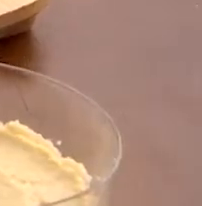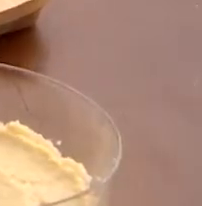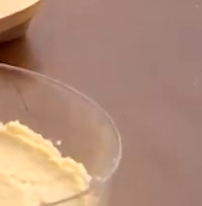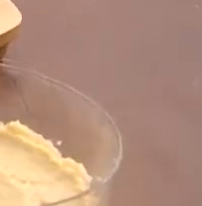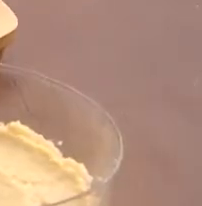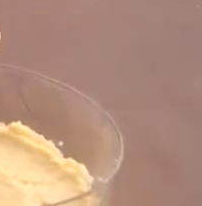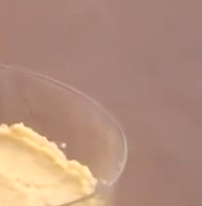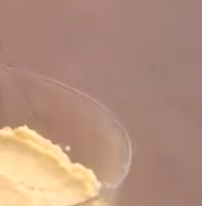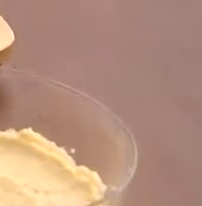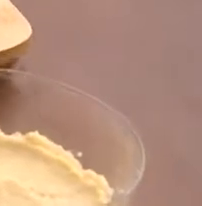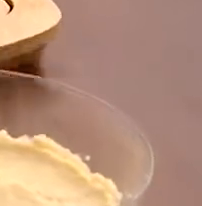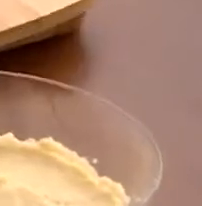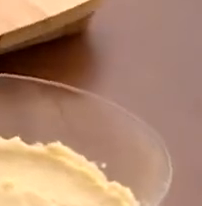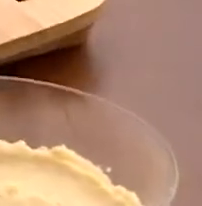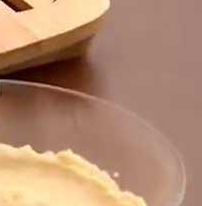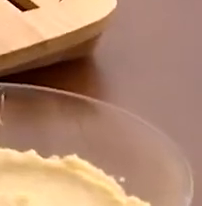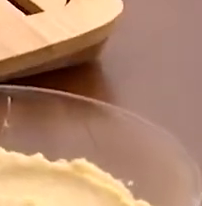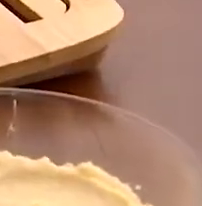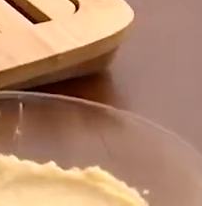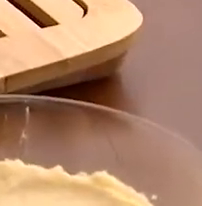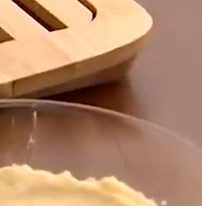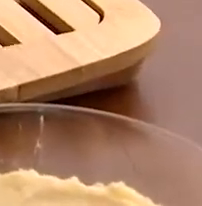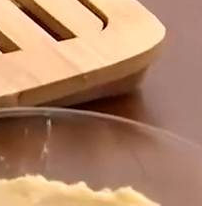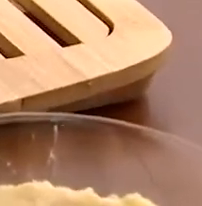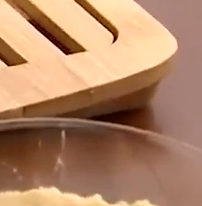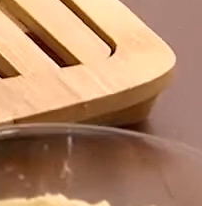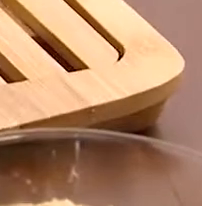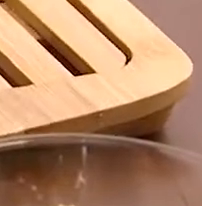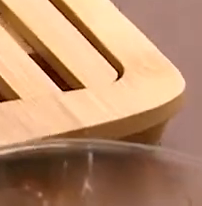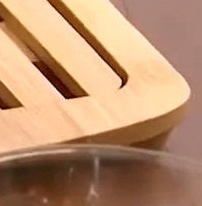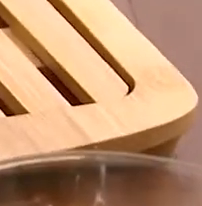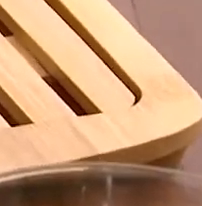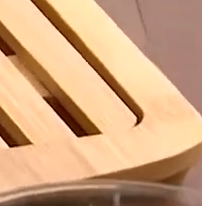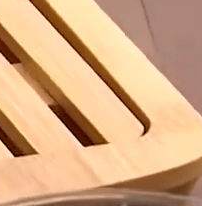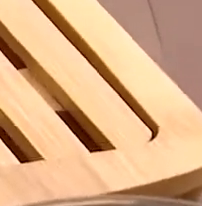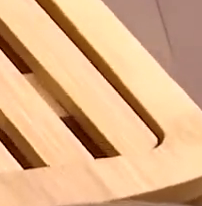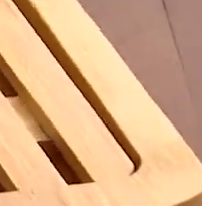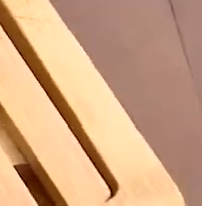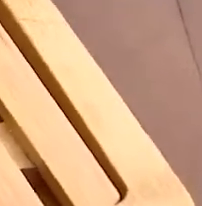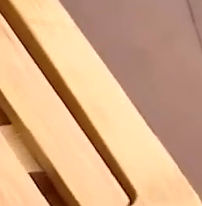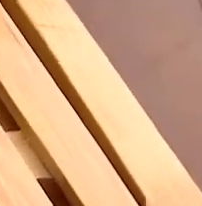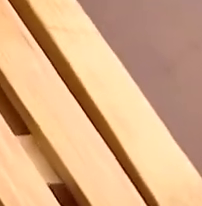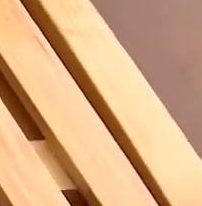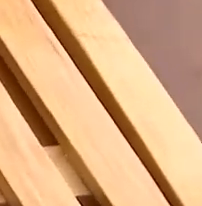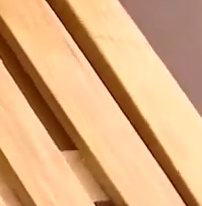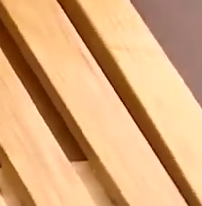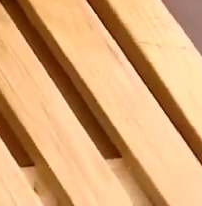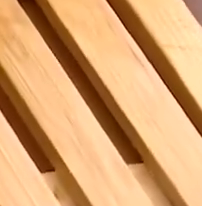We'll be right back.